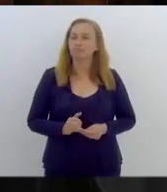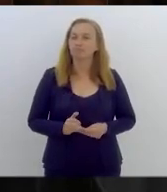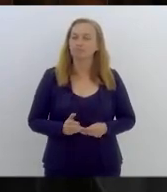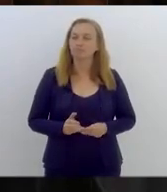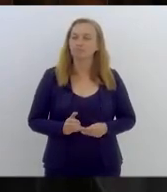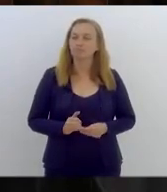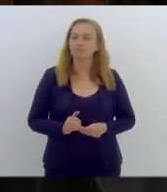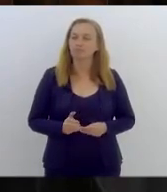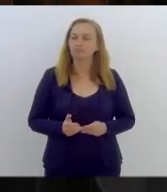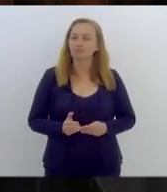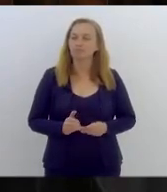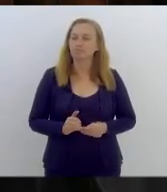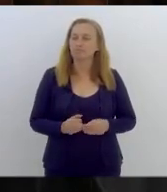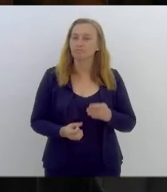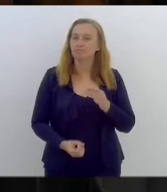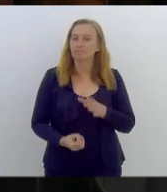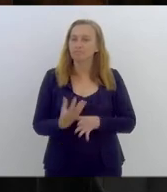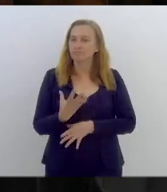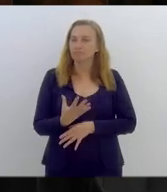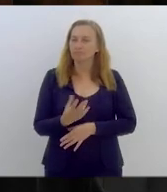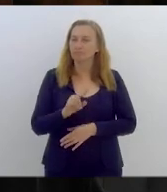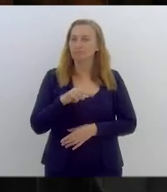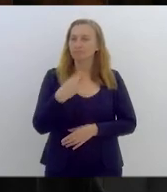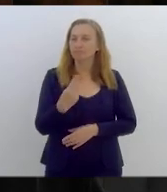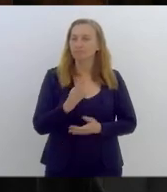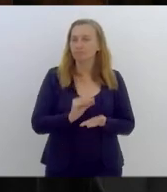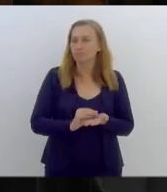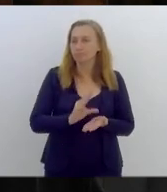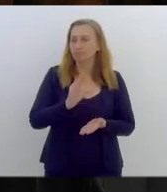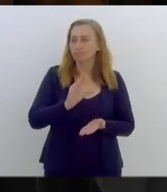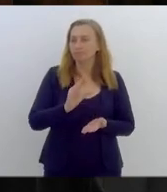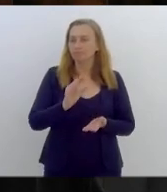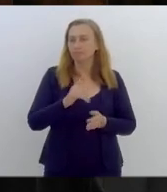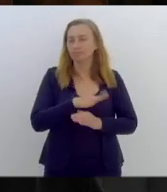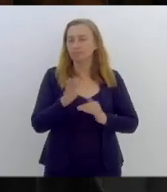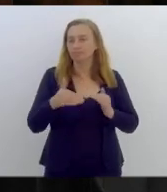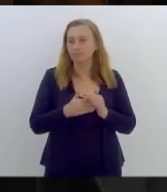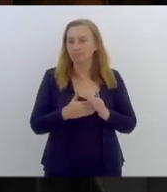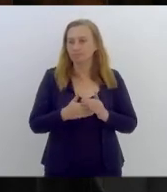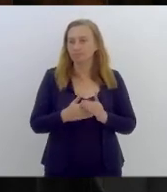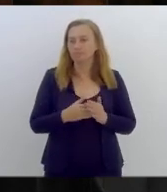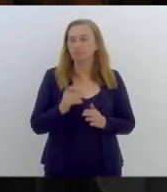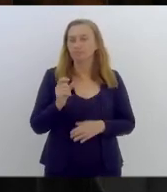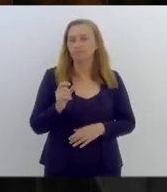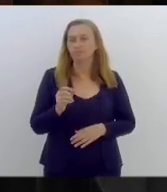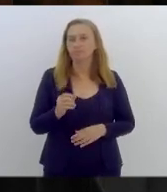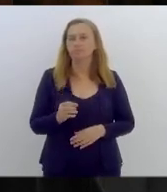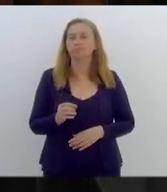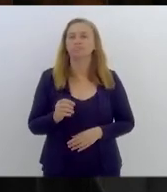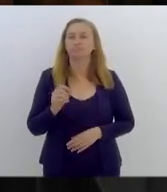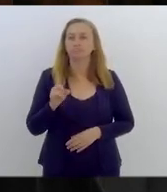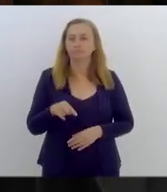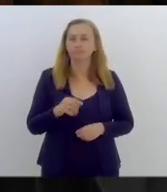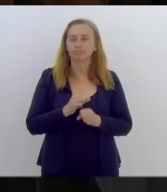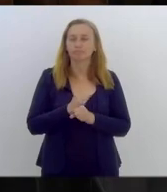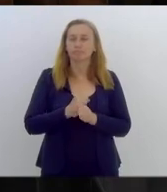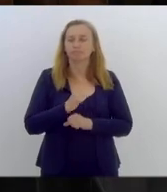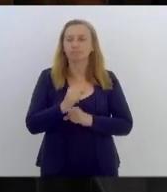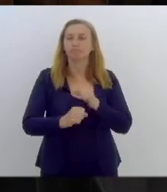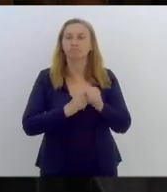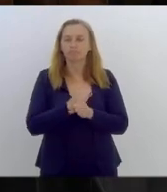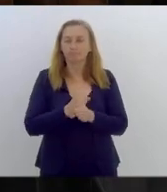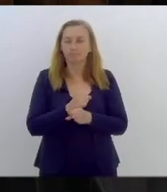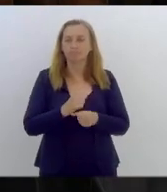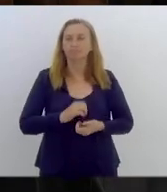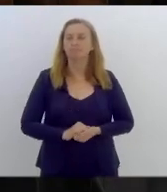de produto ou pelo seu valor Global como é anualmente Além